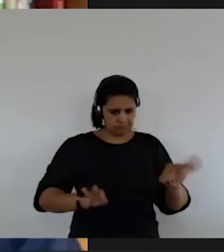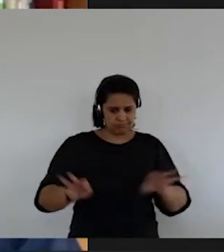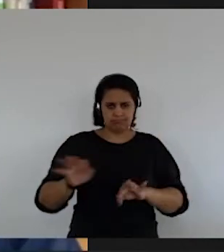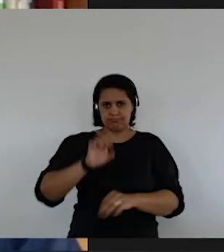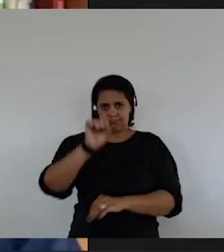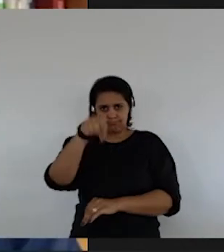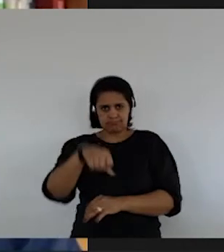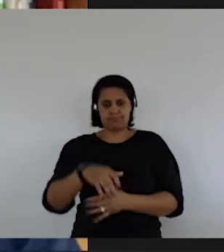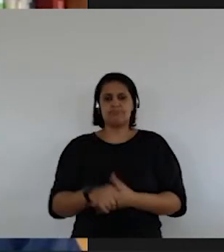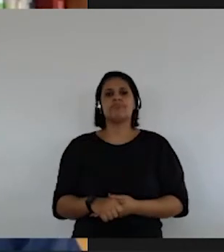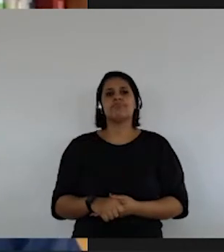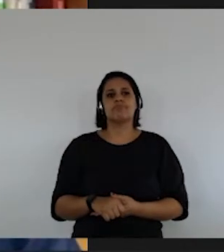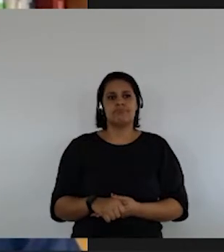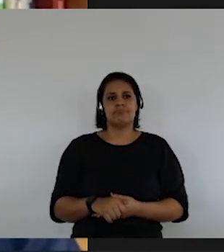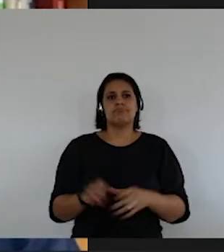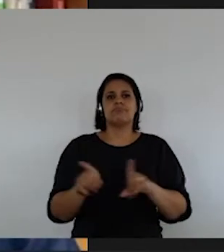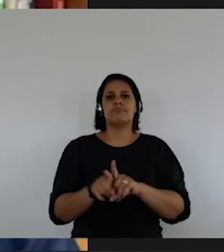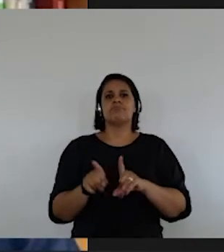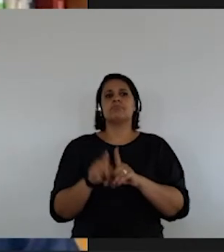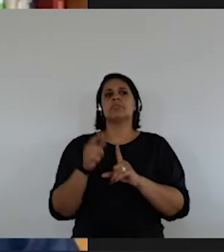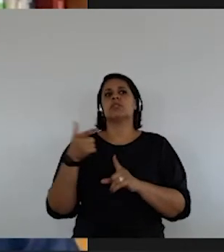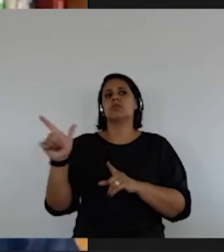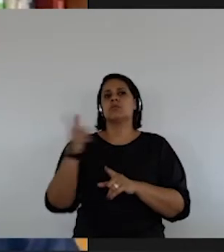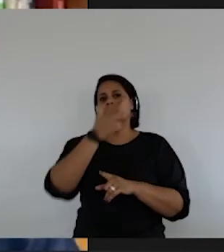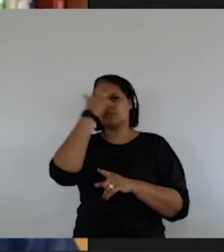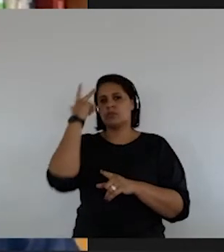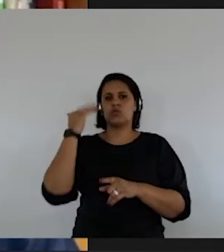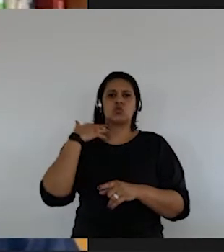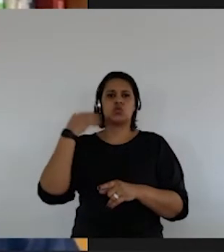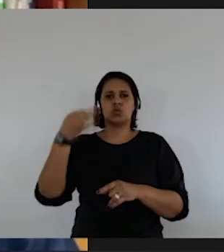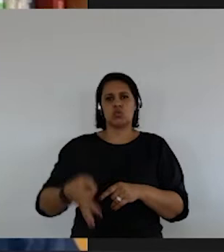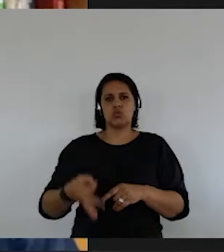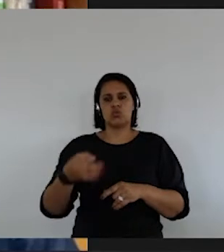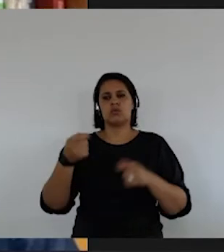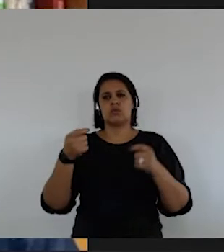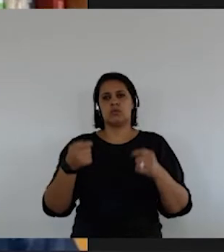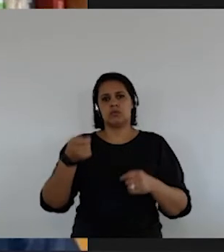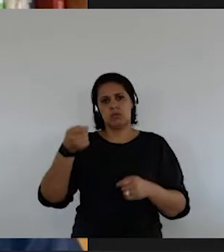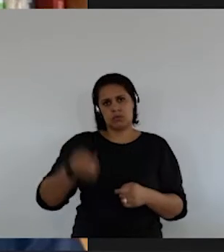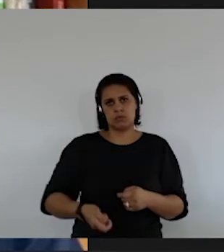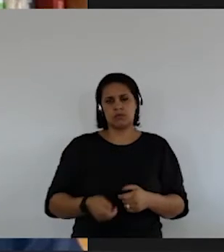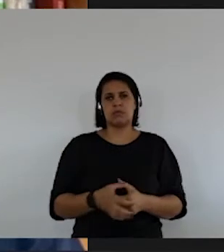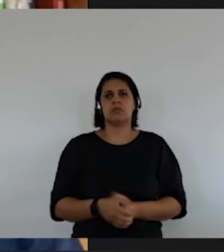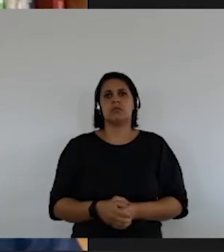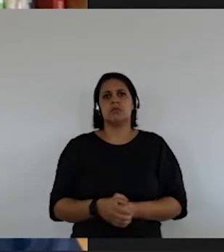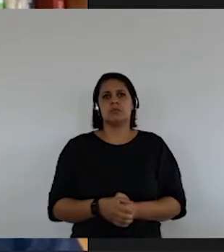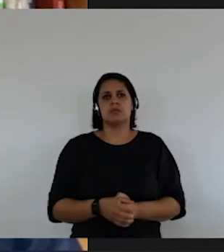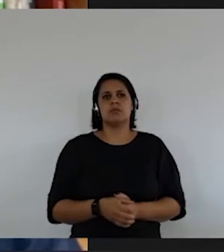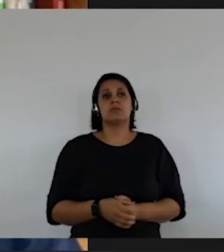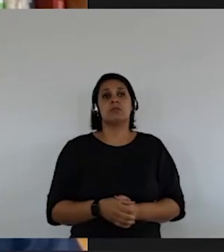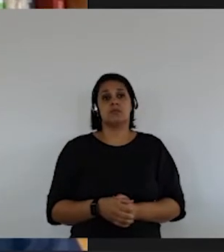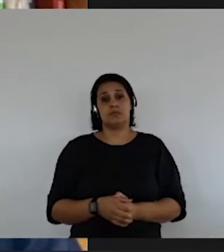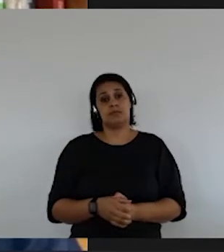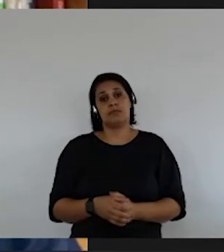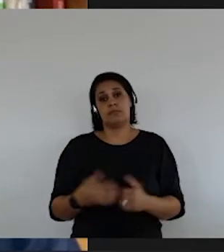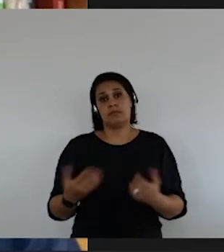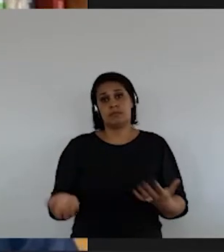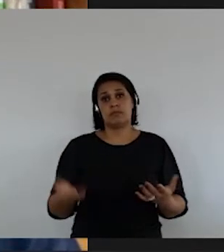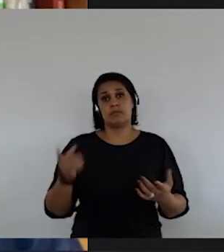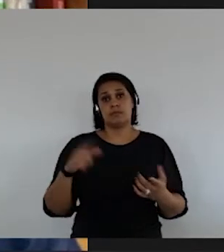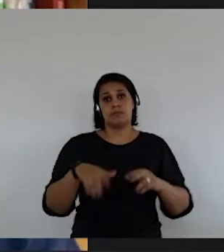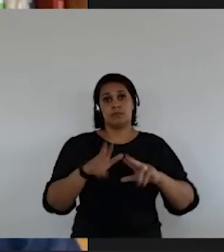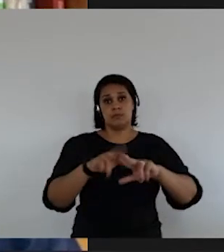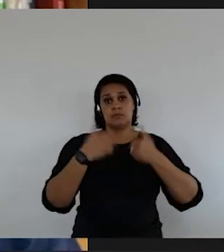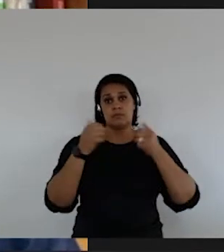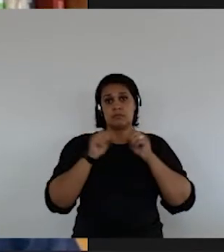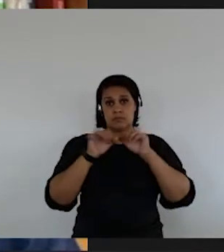organização, juntamente com outros magistrados que vêm se dedicando ao tema já há muitos anos. Foi apenas em virtude da pandemia,